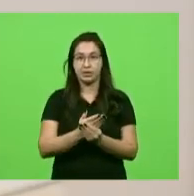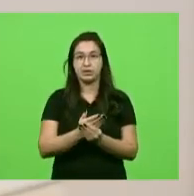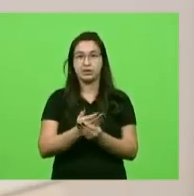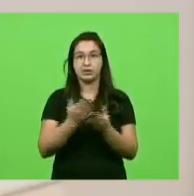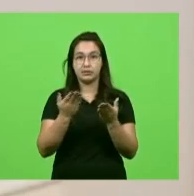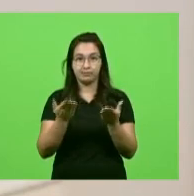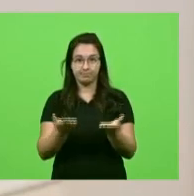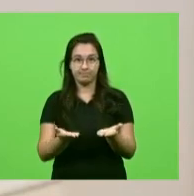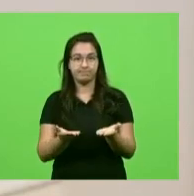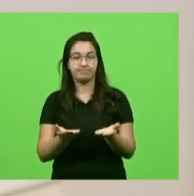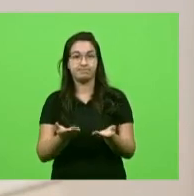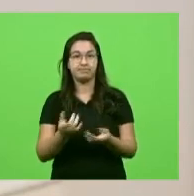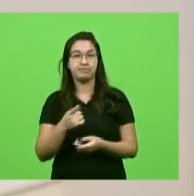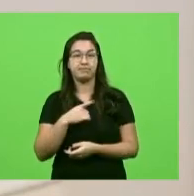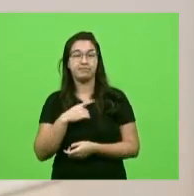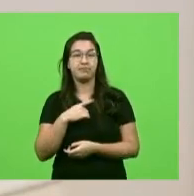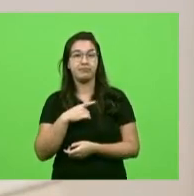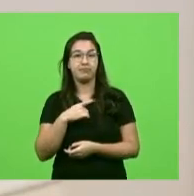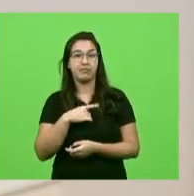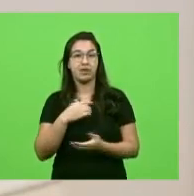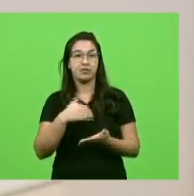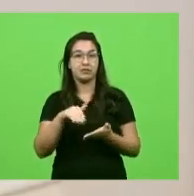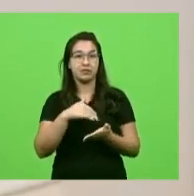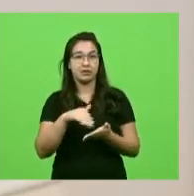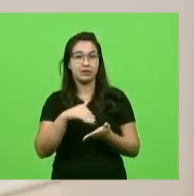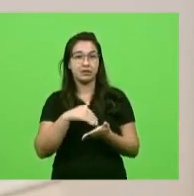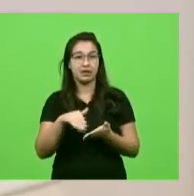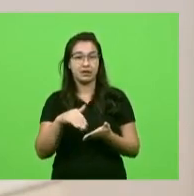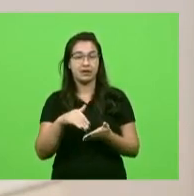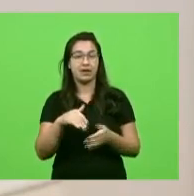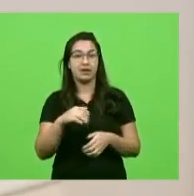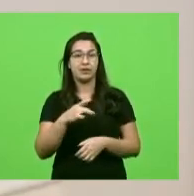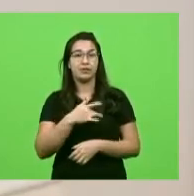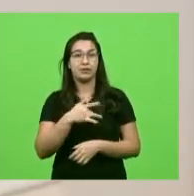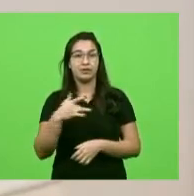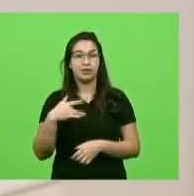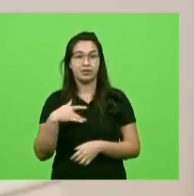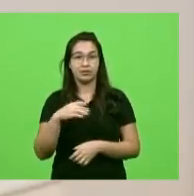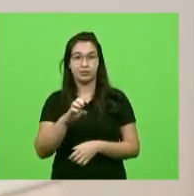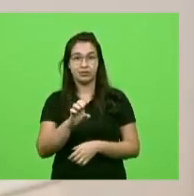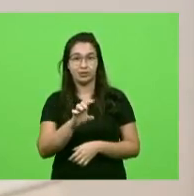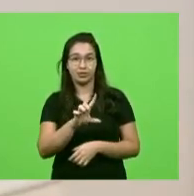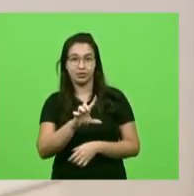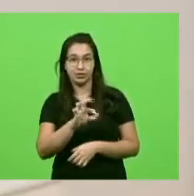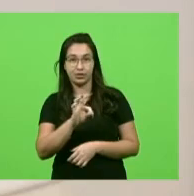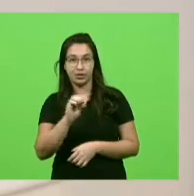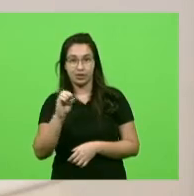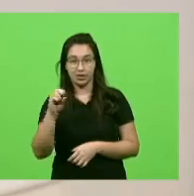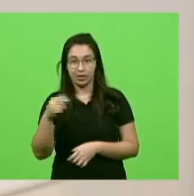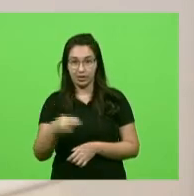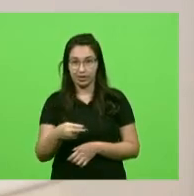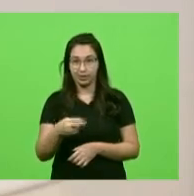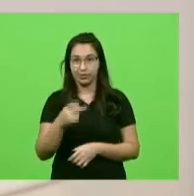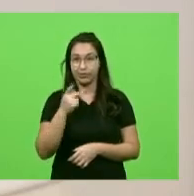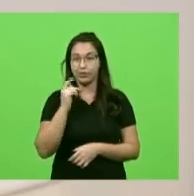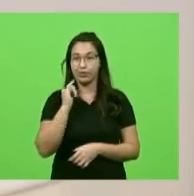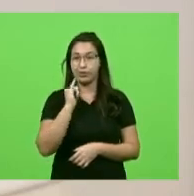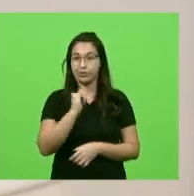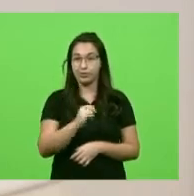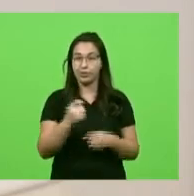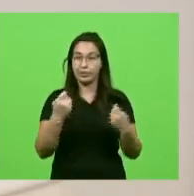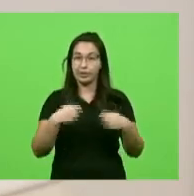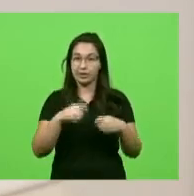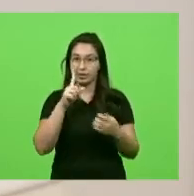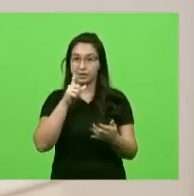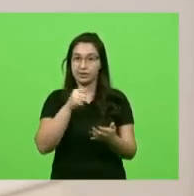53.989/2020, por meio do qual o então secretário de Estado da Saúde, senhor Elton de Souza Zeferino, determinou sejam tomadas providências